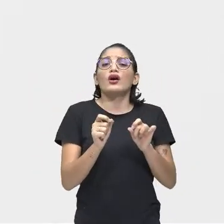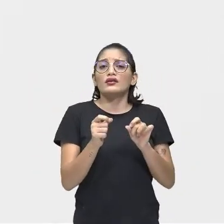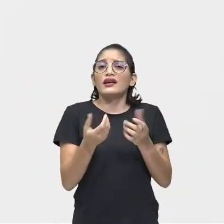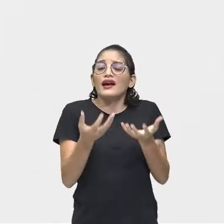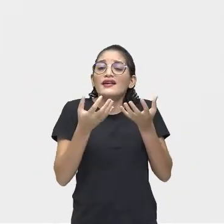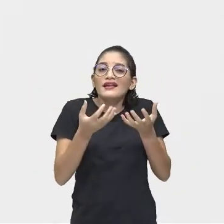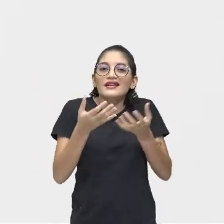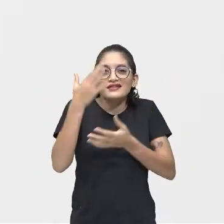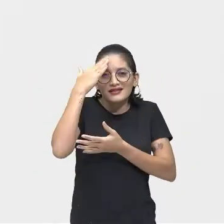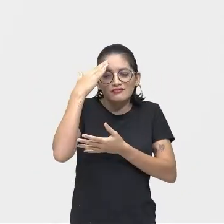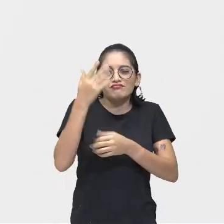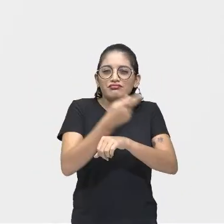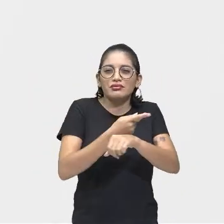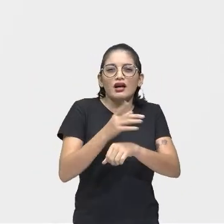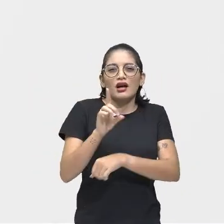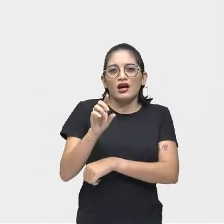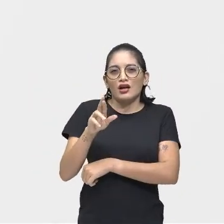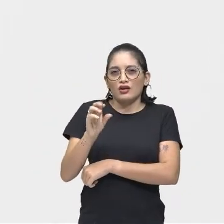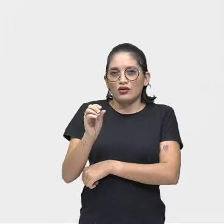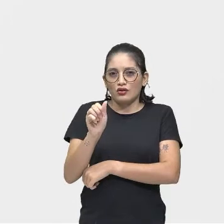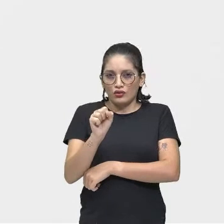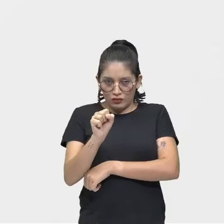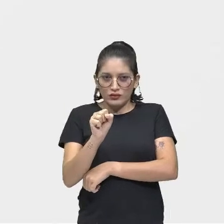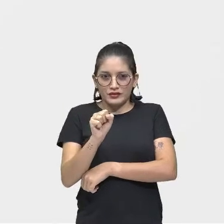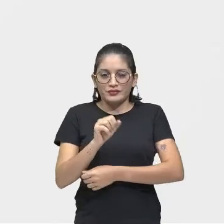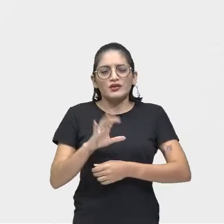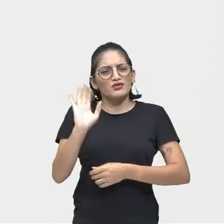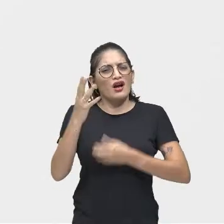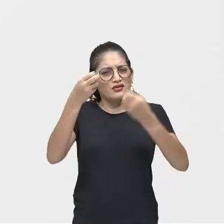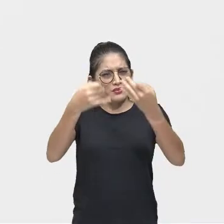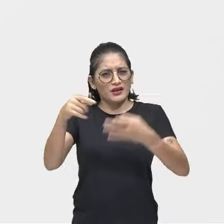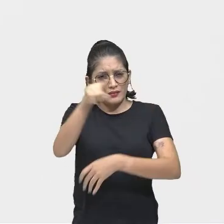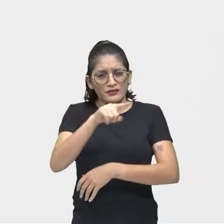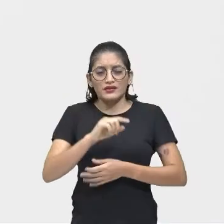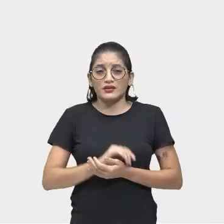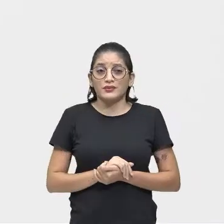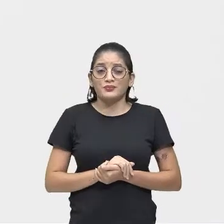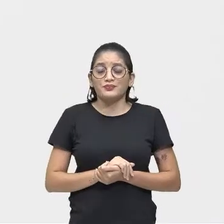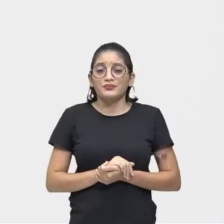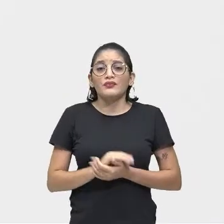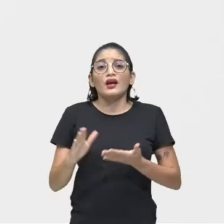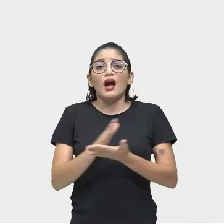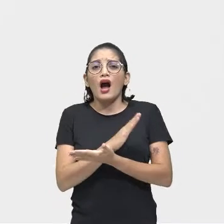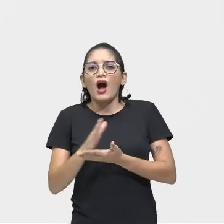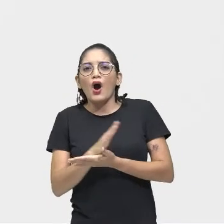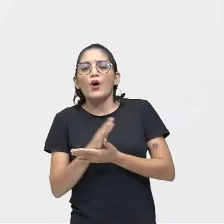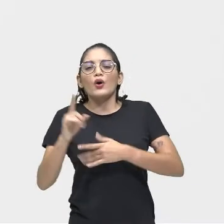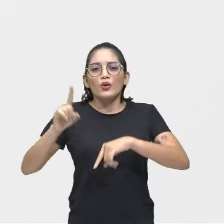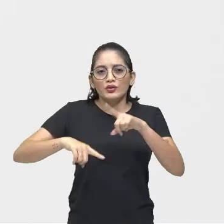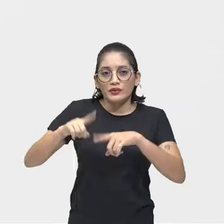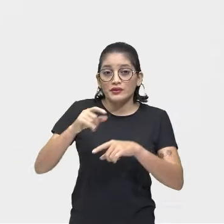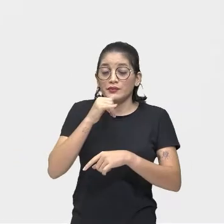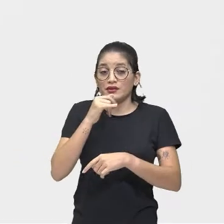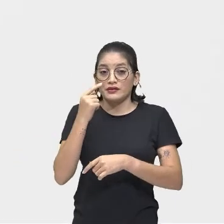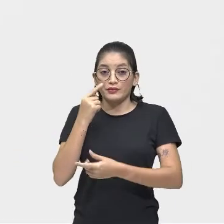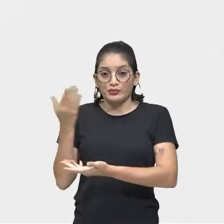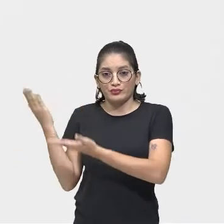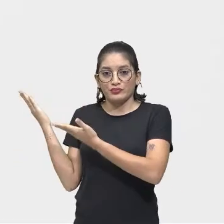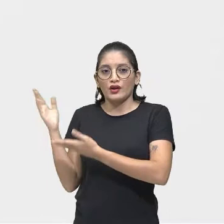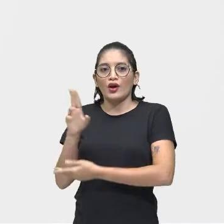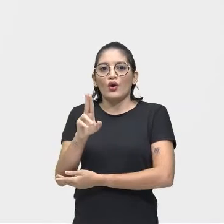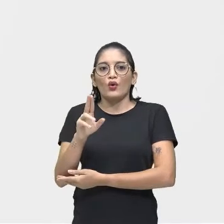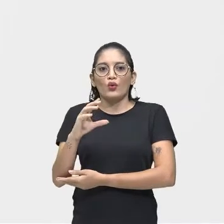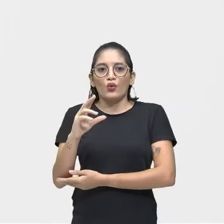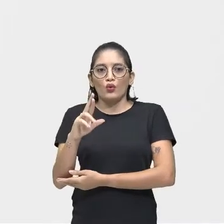drogas do sertão, como eu já falei para vocês. Aqui outro exemplo de droga do sertão, o urucum, que é um